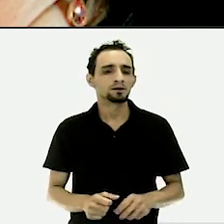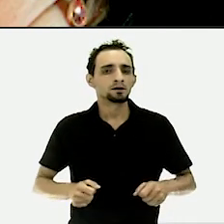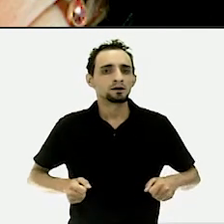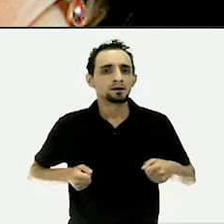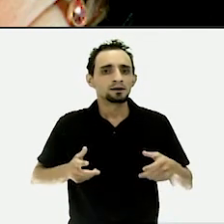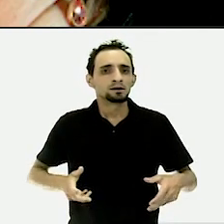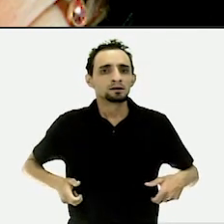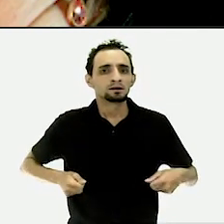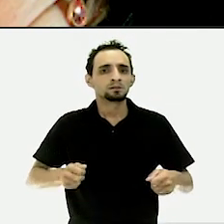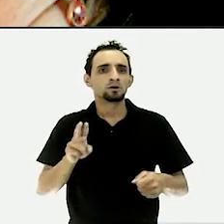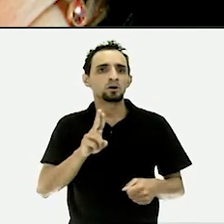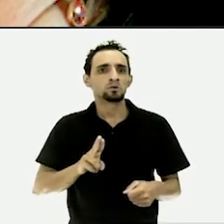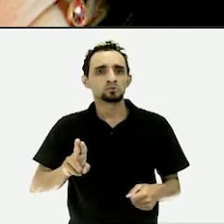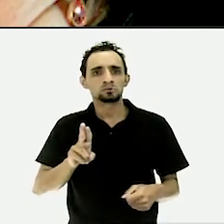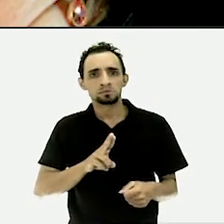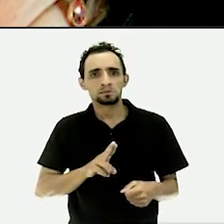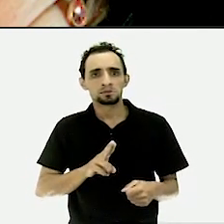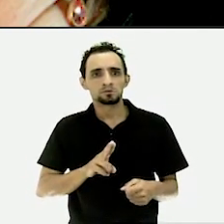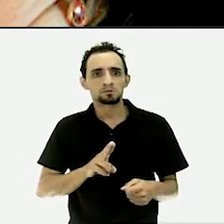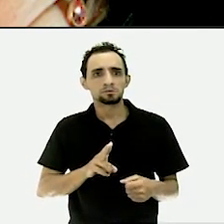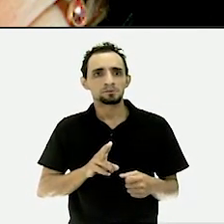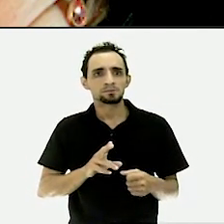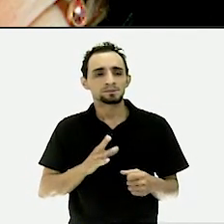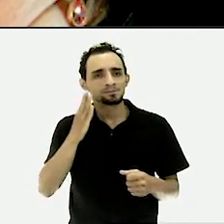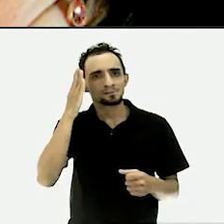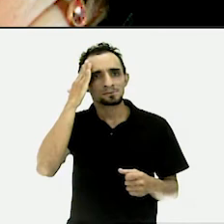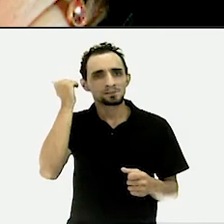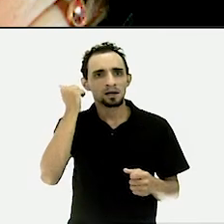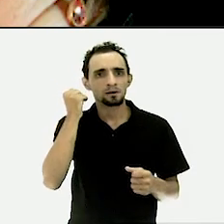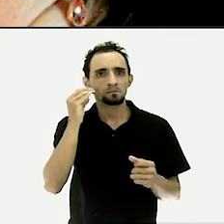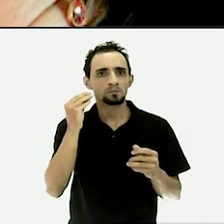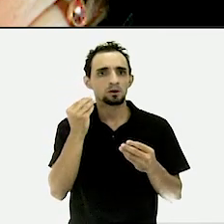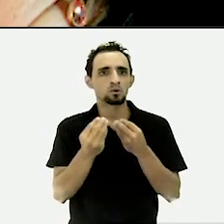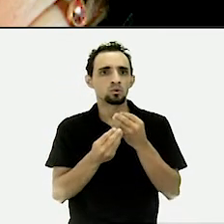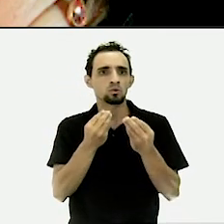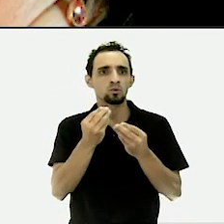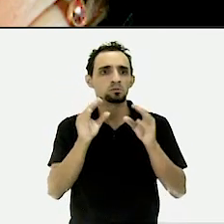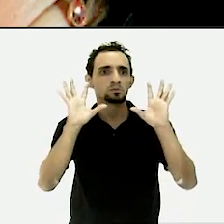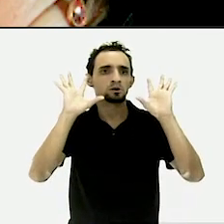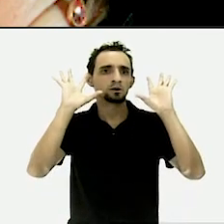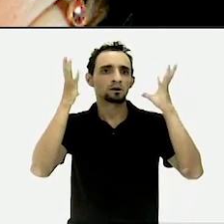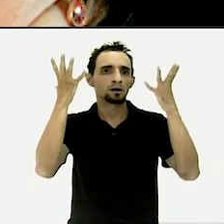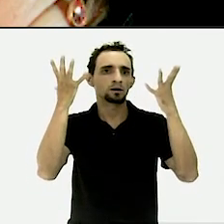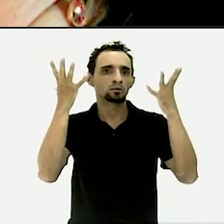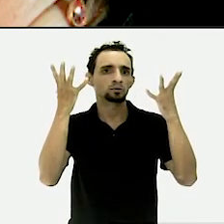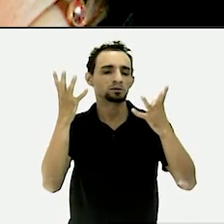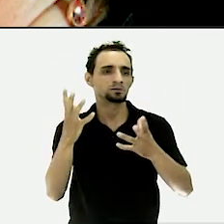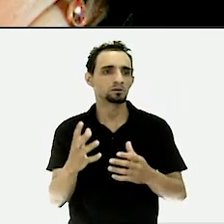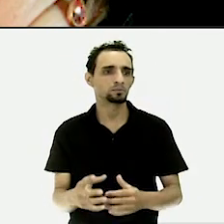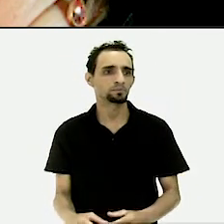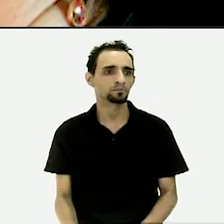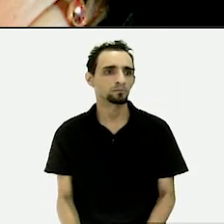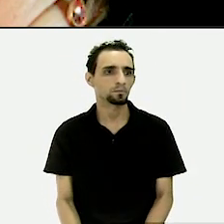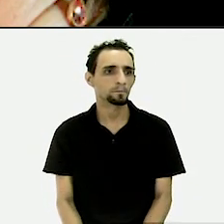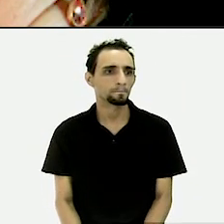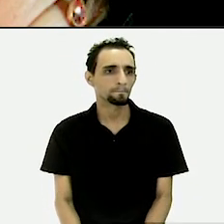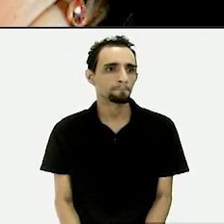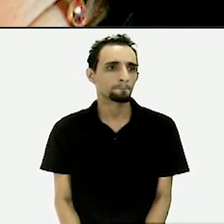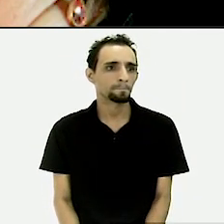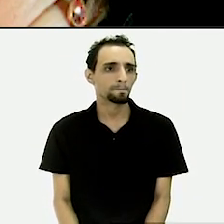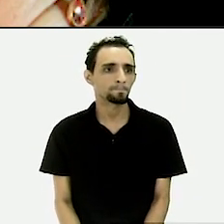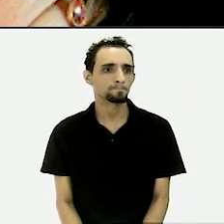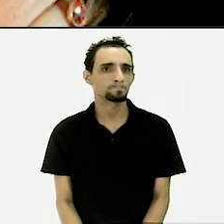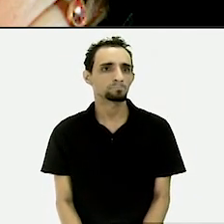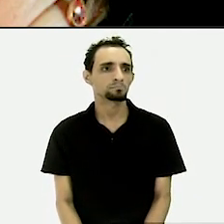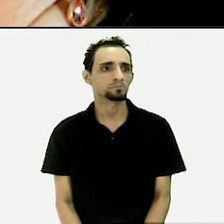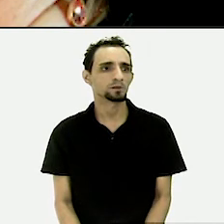são de suas... que vocês têm a confiança, que vocês podem contar. De repente, não precisa contar a sua vida, mas a gente vai mostrar um caminho para